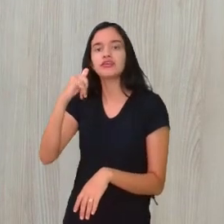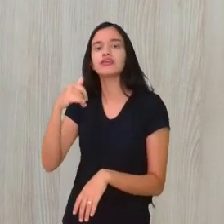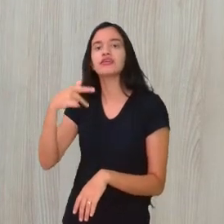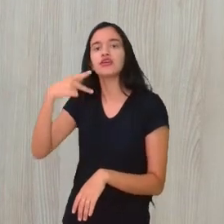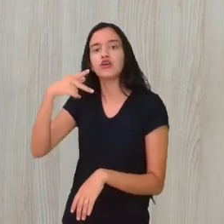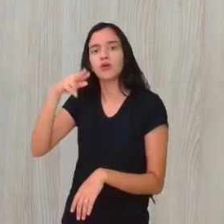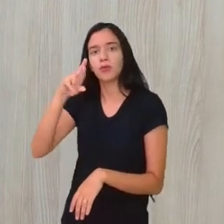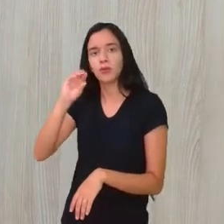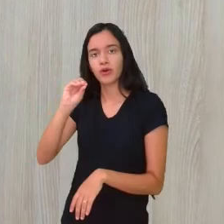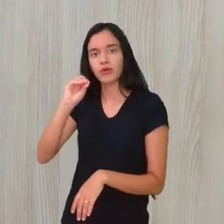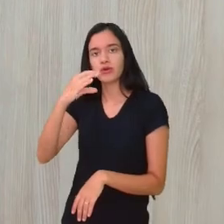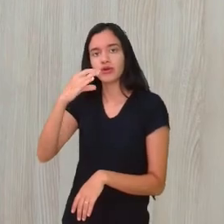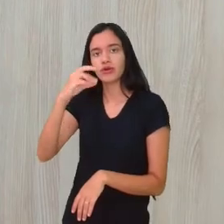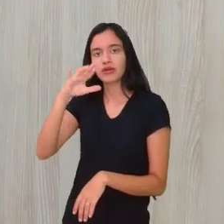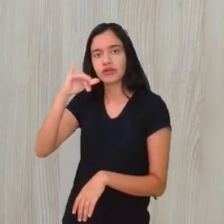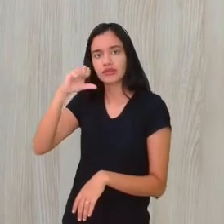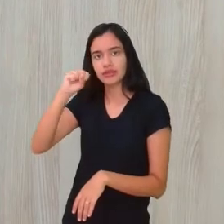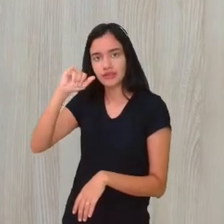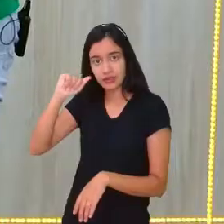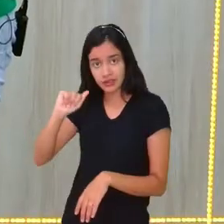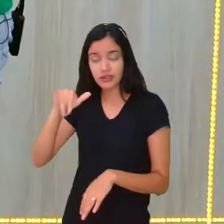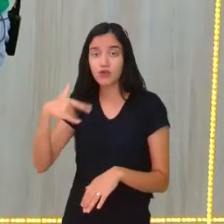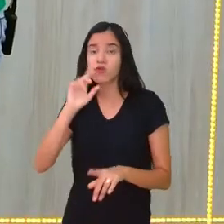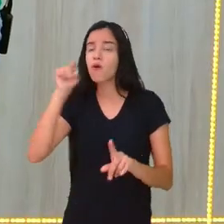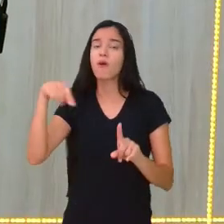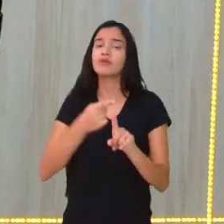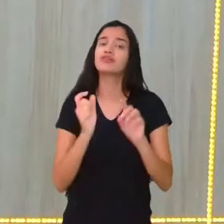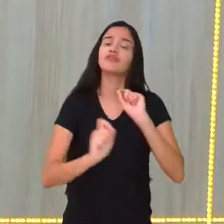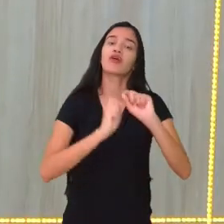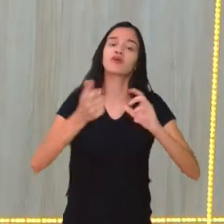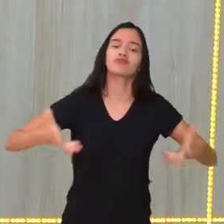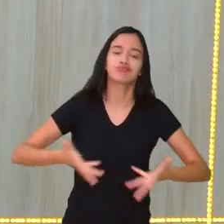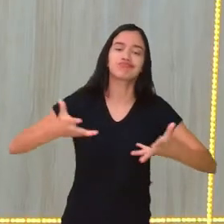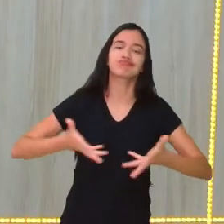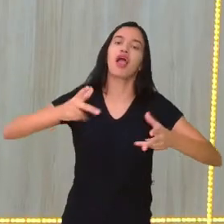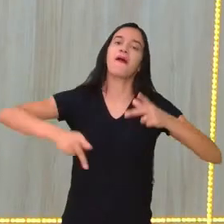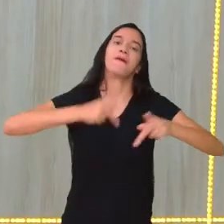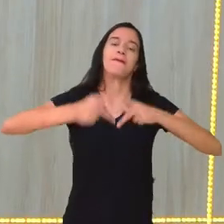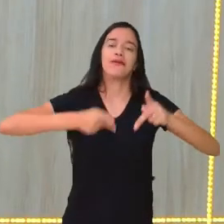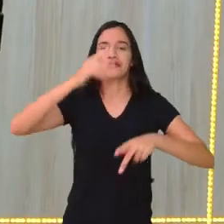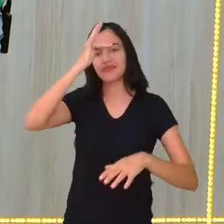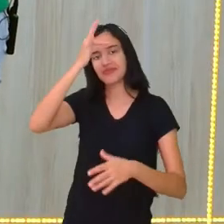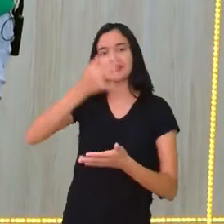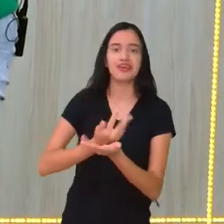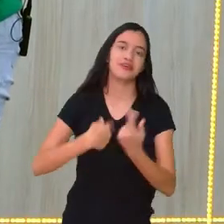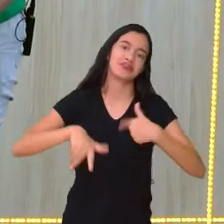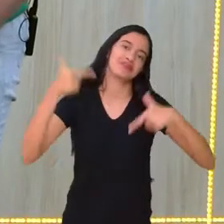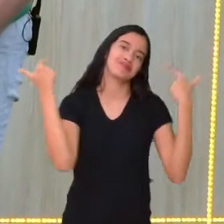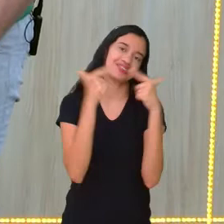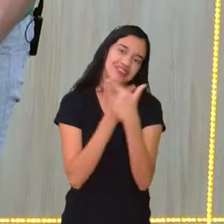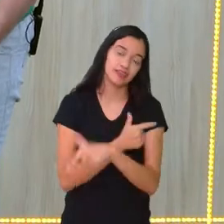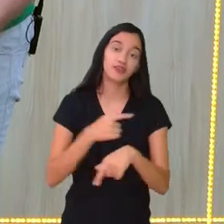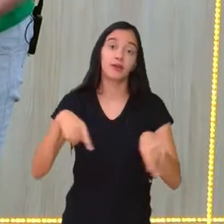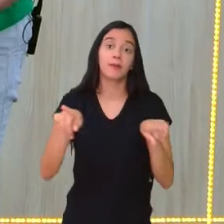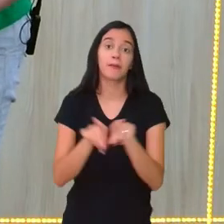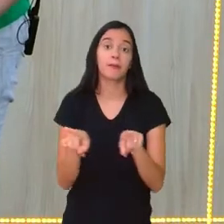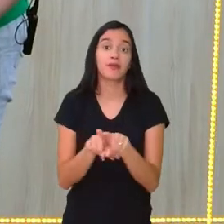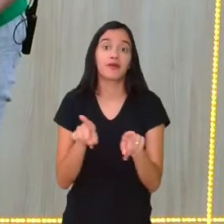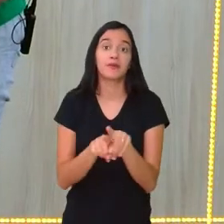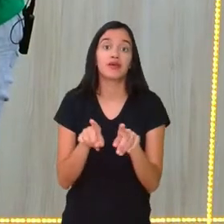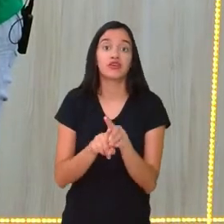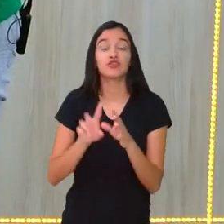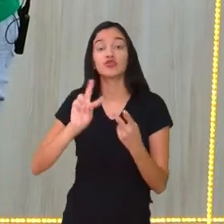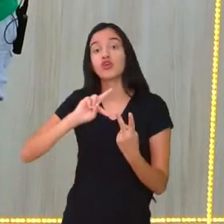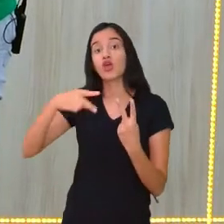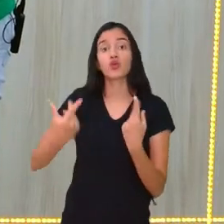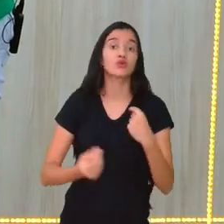né? Exatamente. O objetivo último era de entreter o vasto público, que ele era fiel, provocando riso, através dos